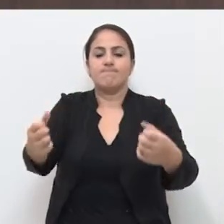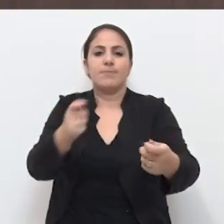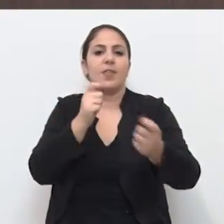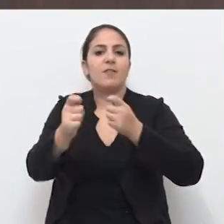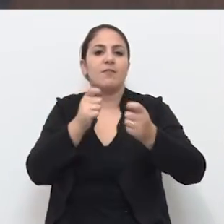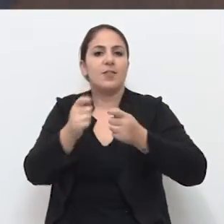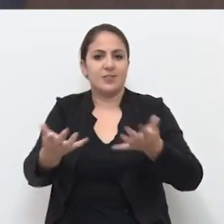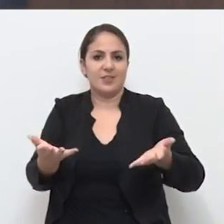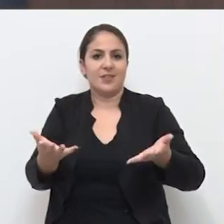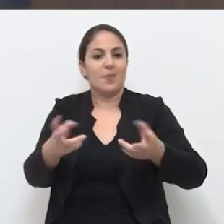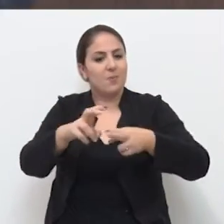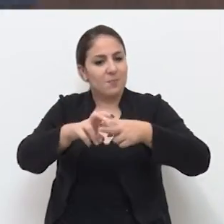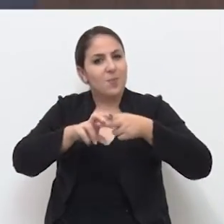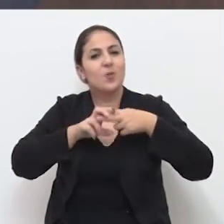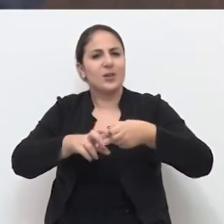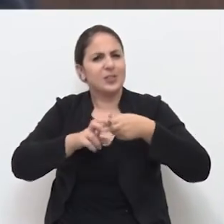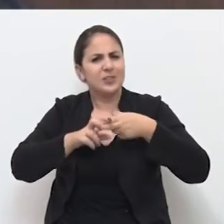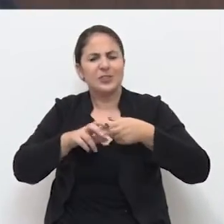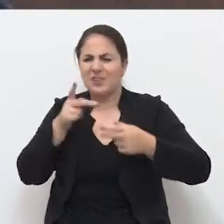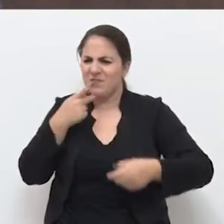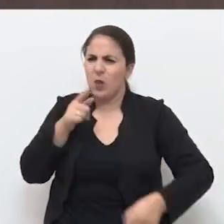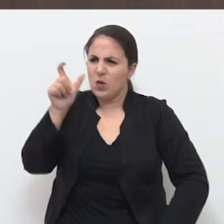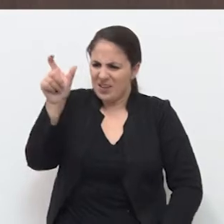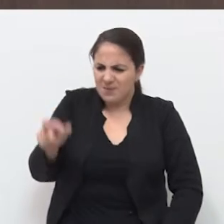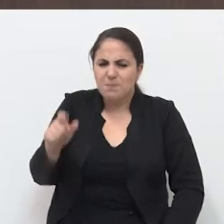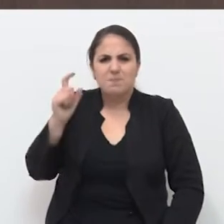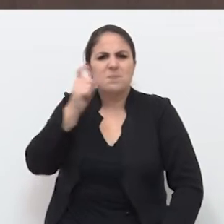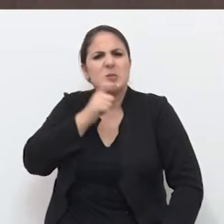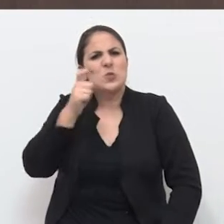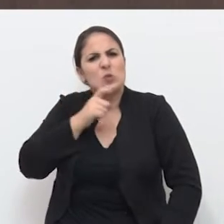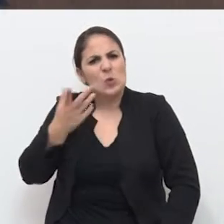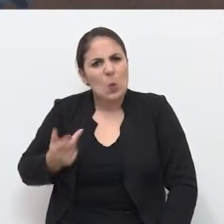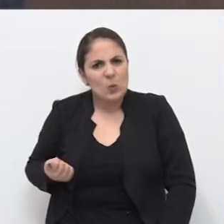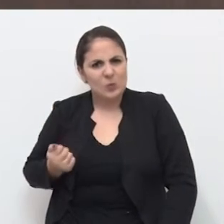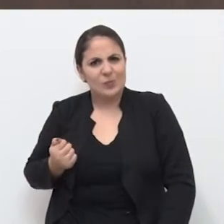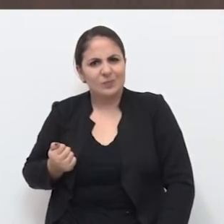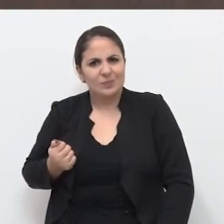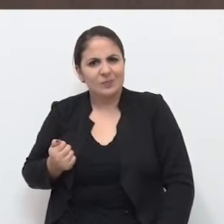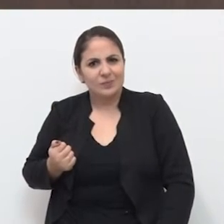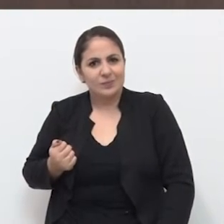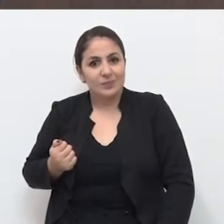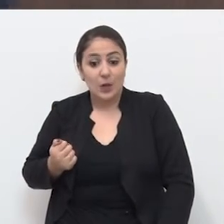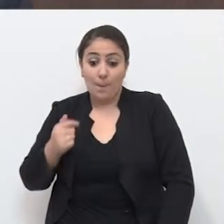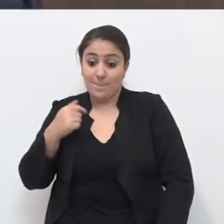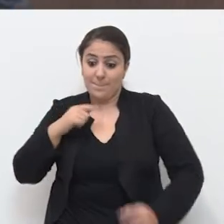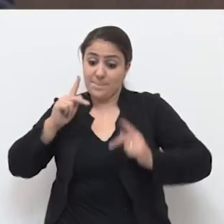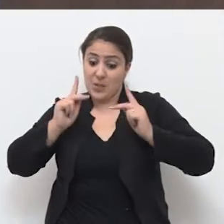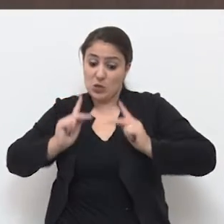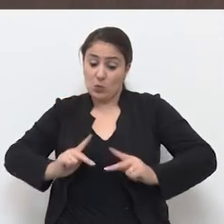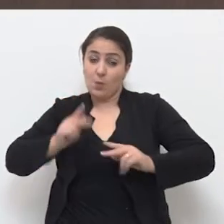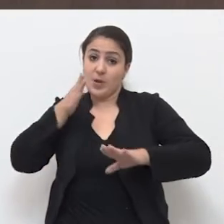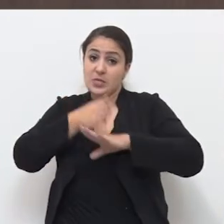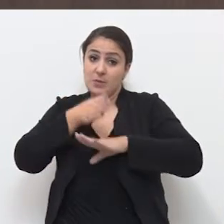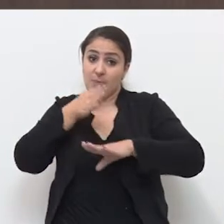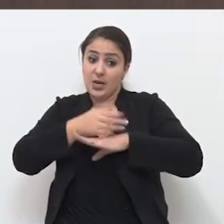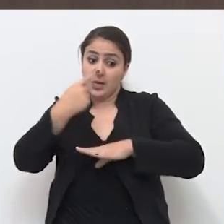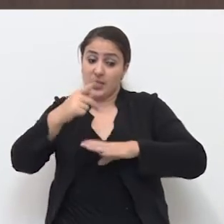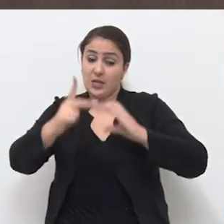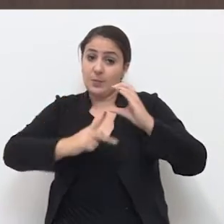e por esse motivo foi chamado de mentiroso. E um membro dessa casa chamado de